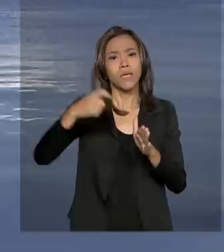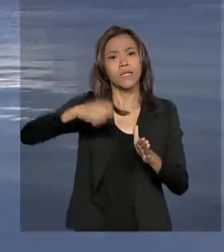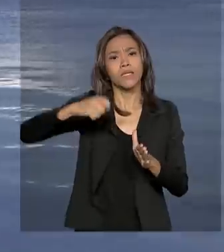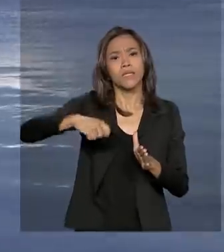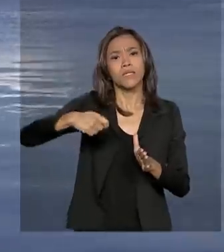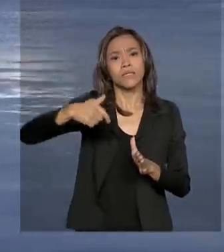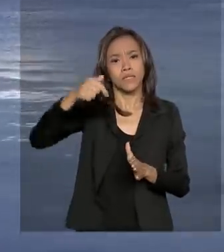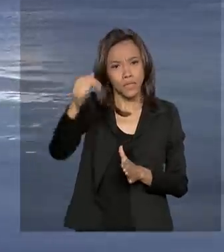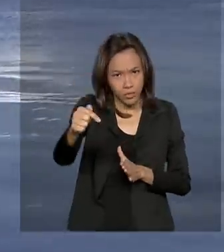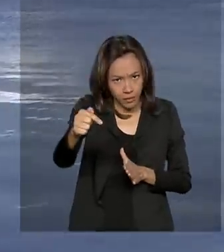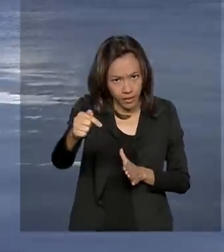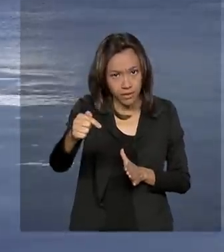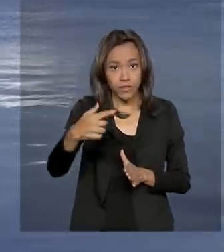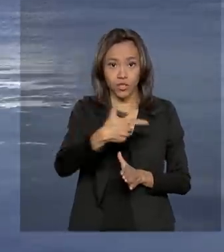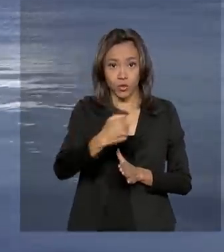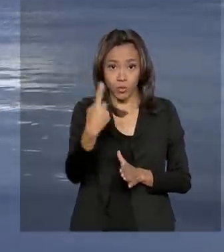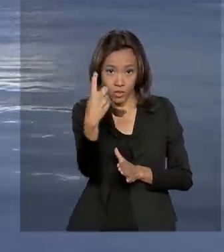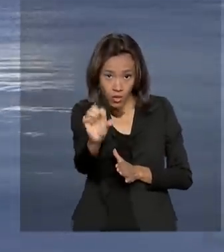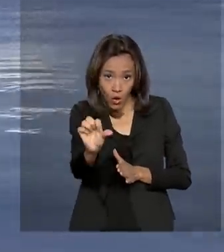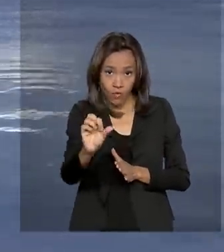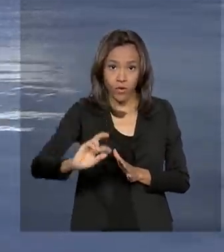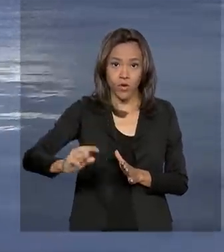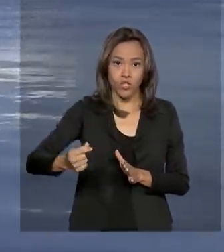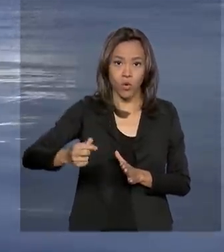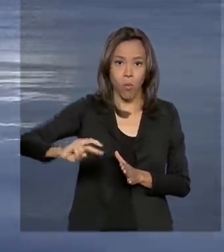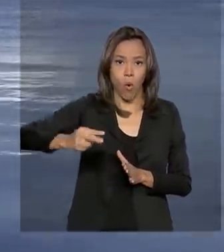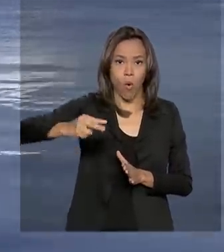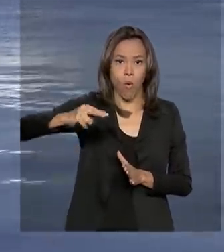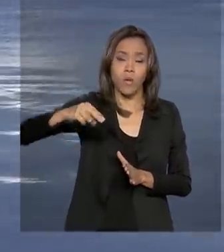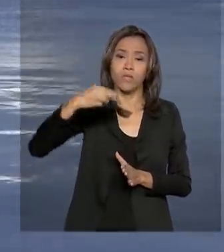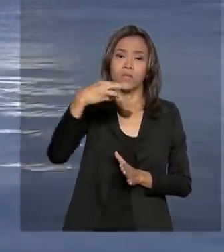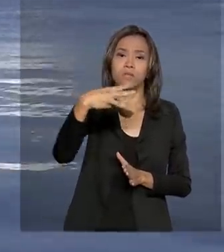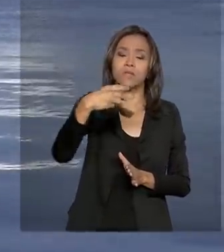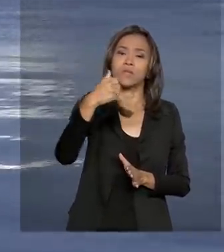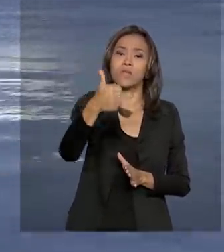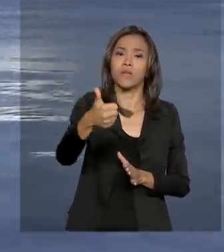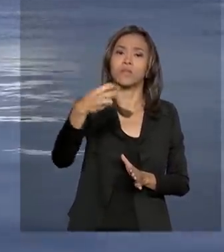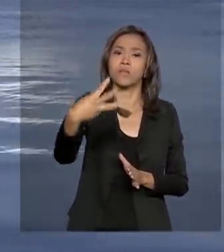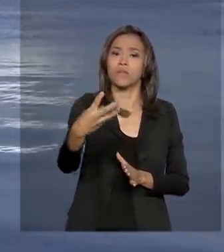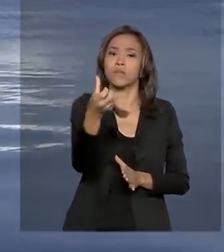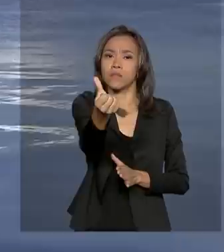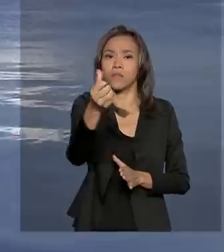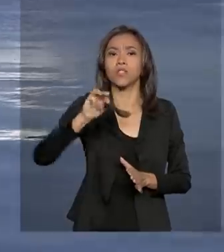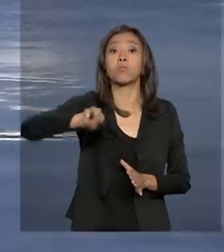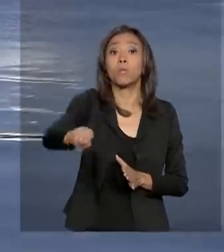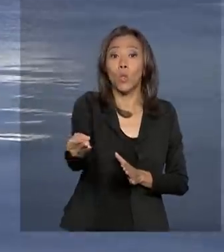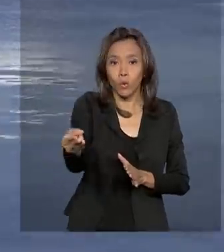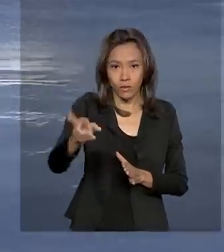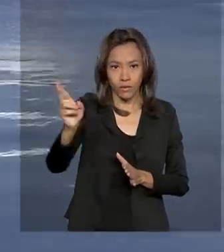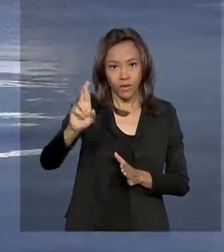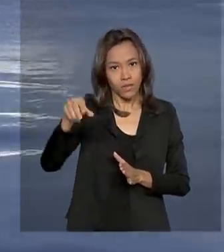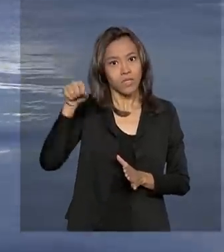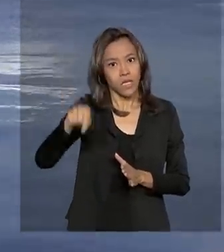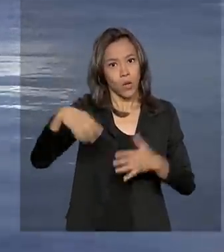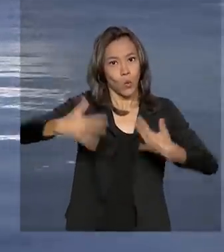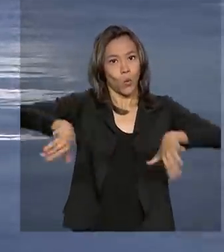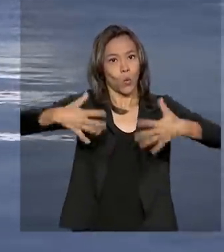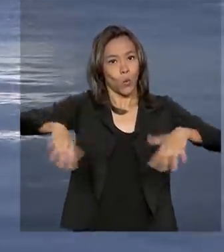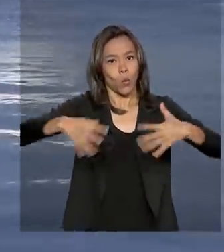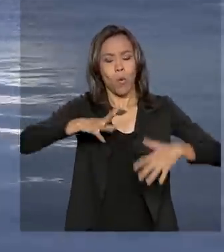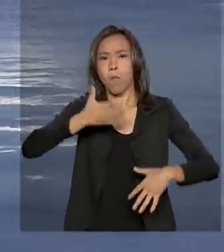de 2009 o faturamento atingiu 116 milhões de reais que é o maior resultado dos últimos quatro